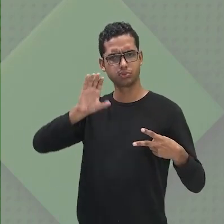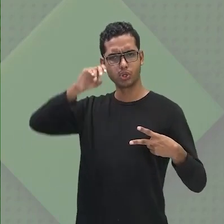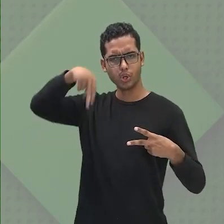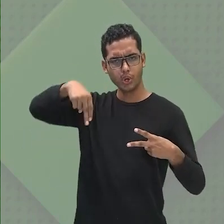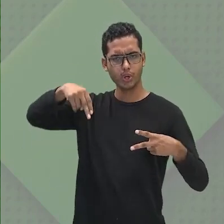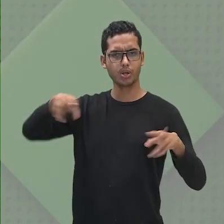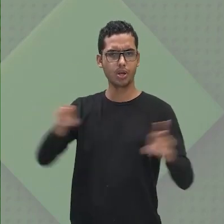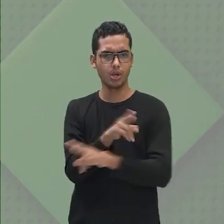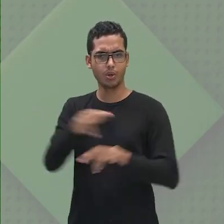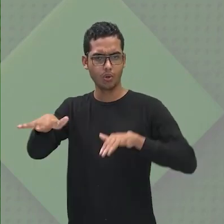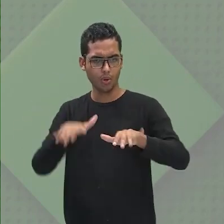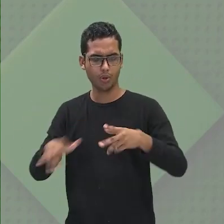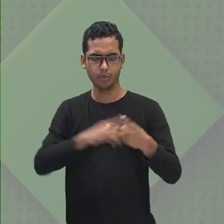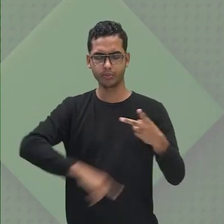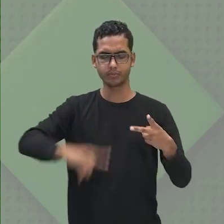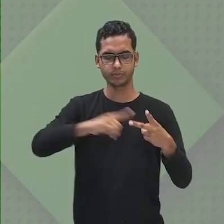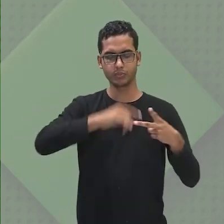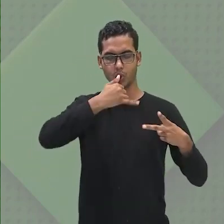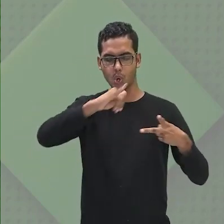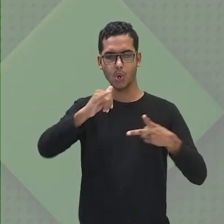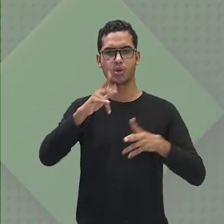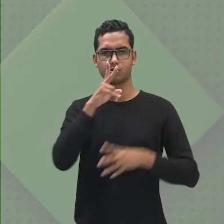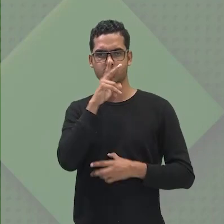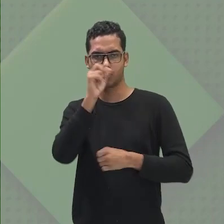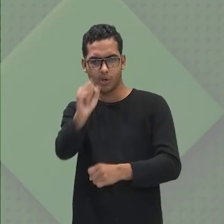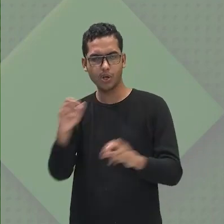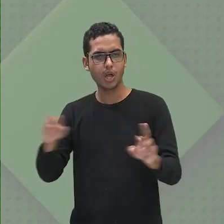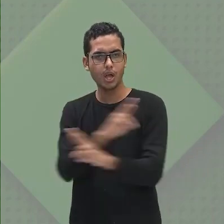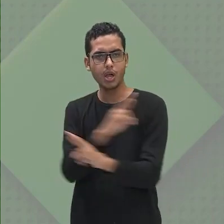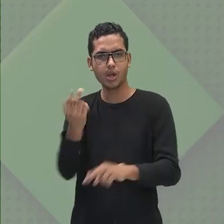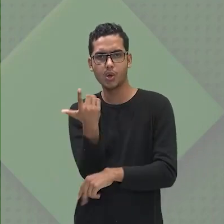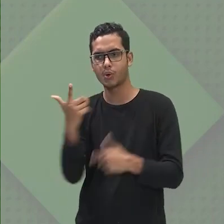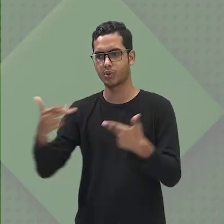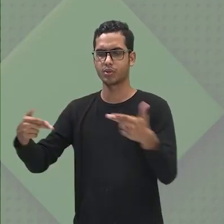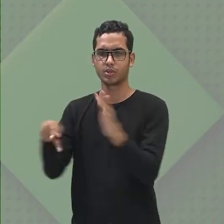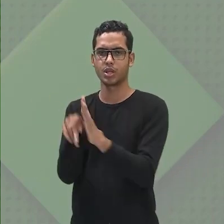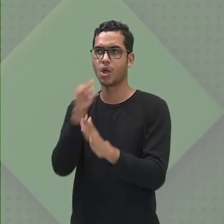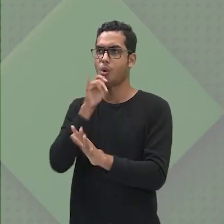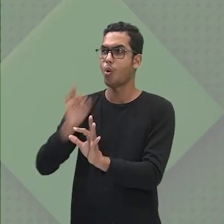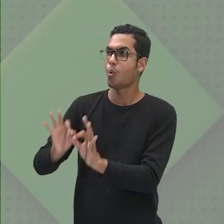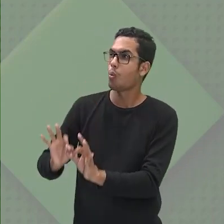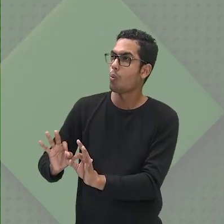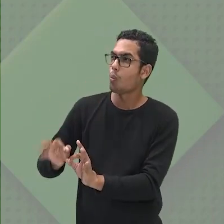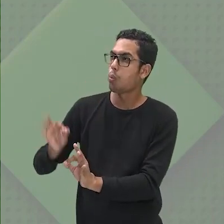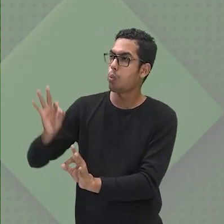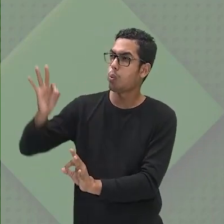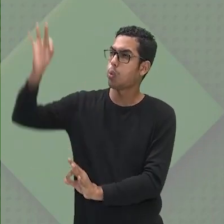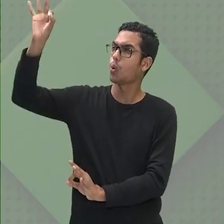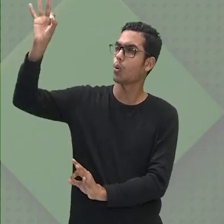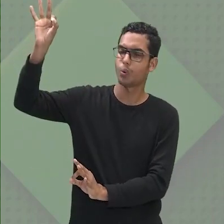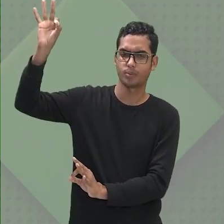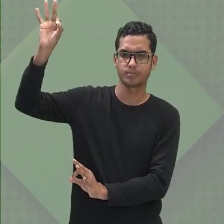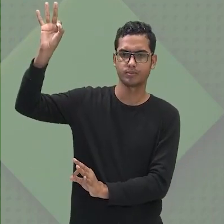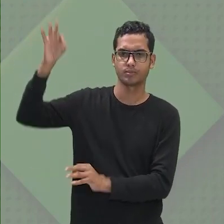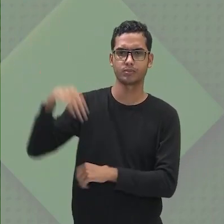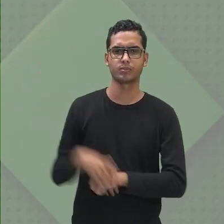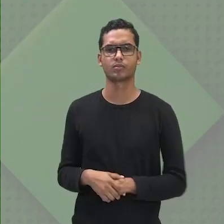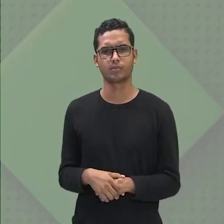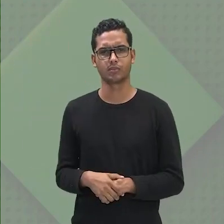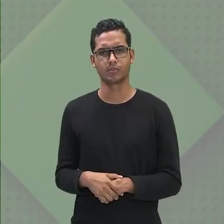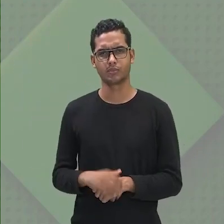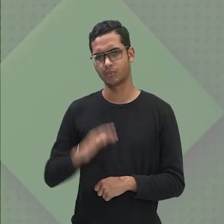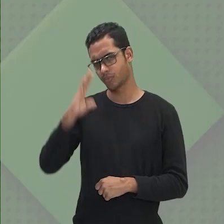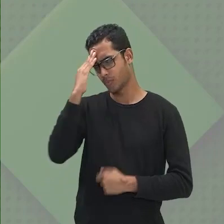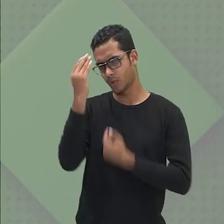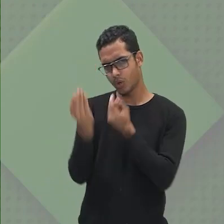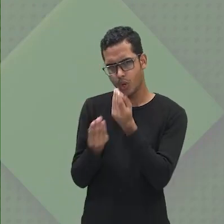e a energia potencial ela pode estar relacionada com outras grandezas, com a altura, por exemplo. Para a gente entender um pouco mais ali dessa relação